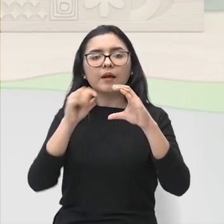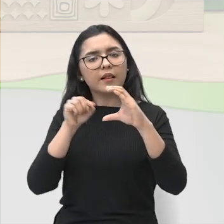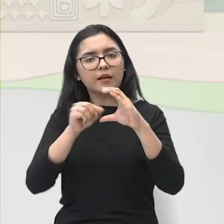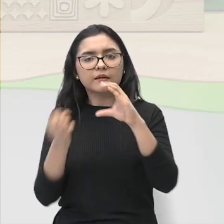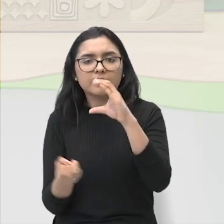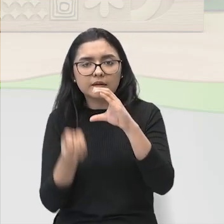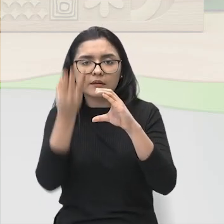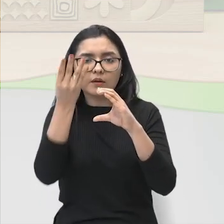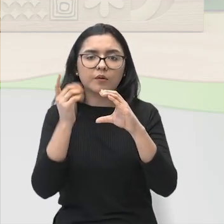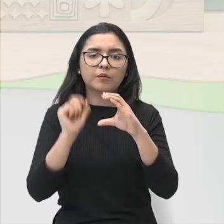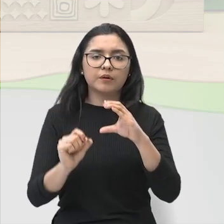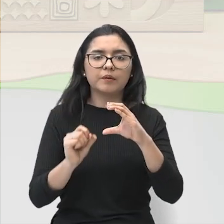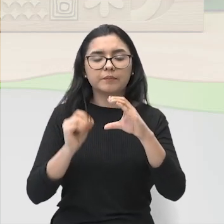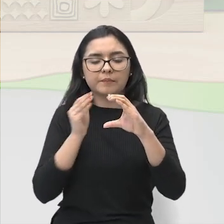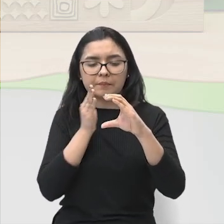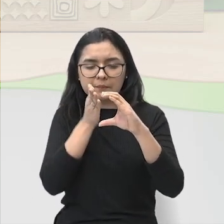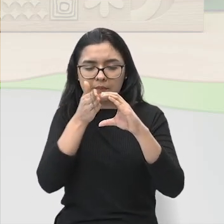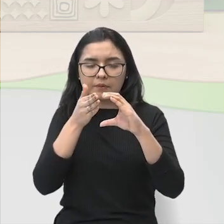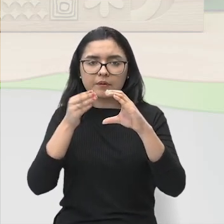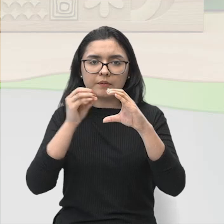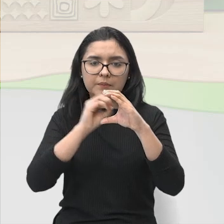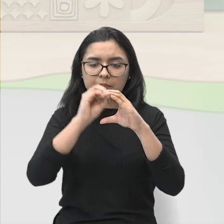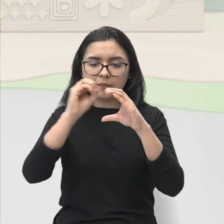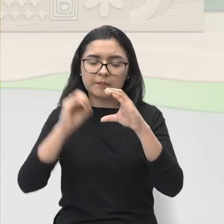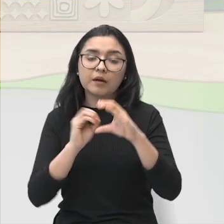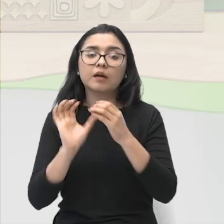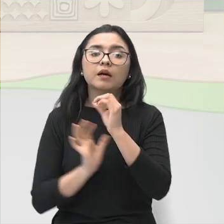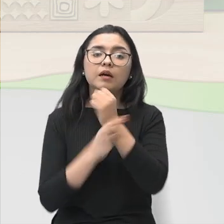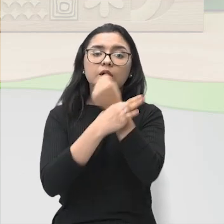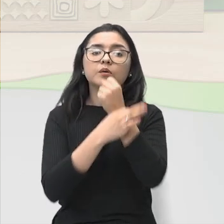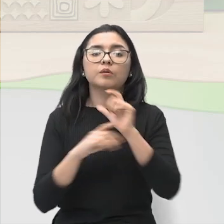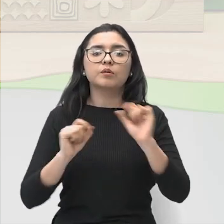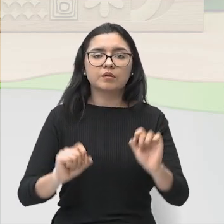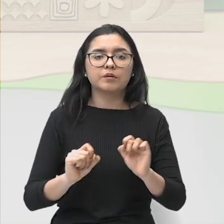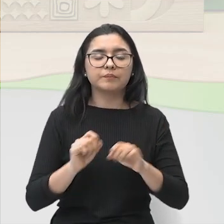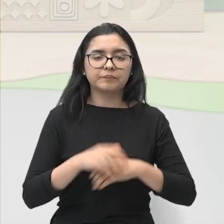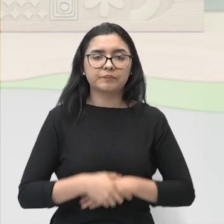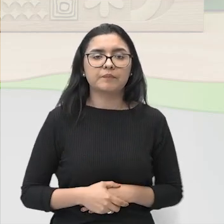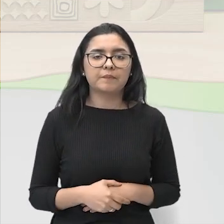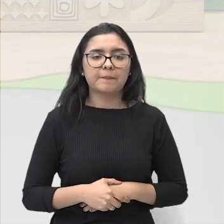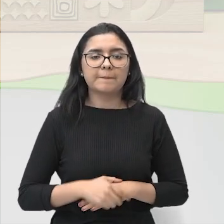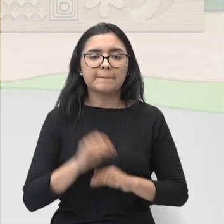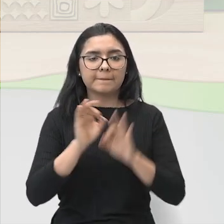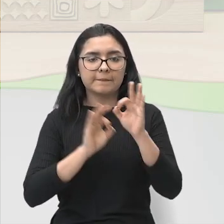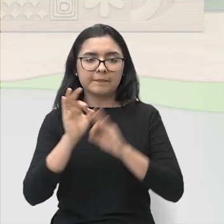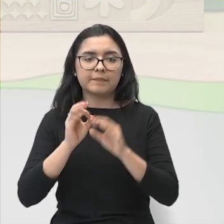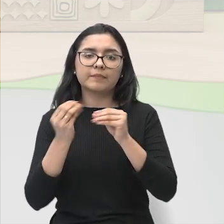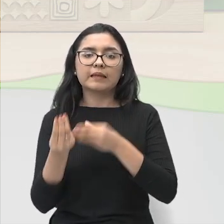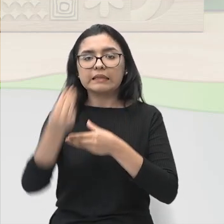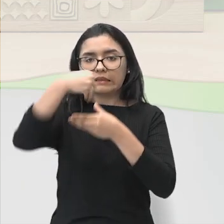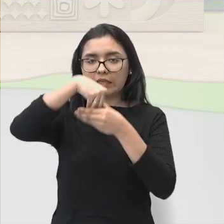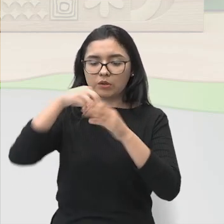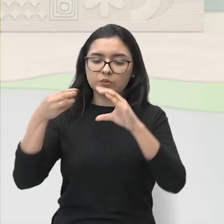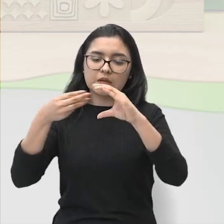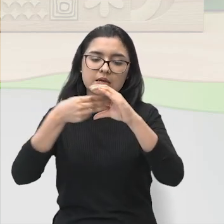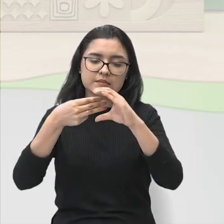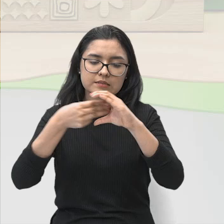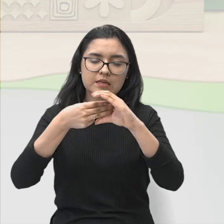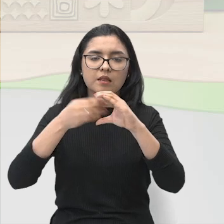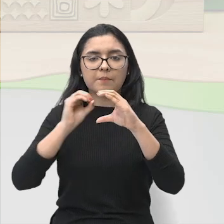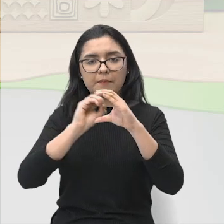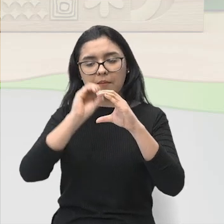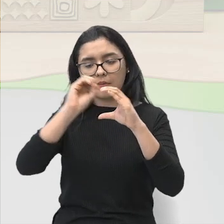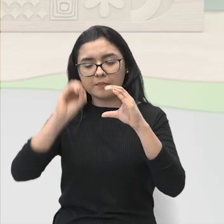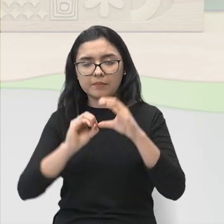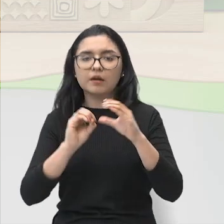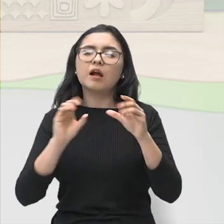formam compartimentos que garantem uma maior organização intracelular. São formadas